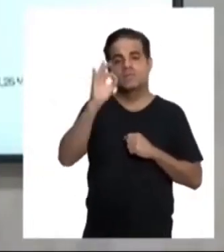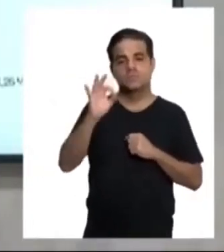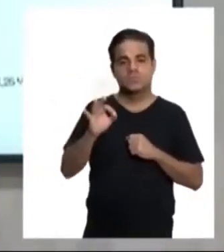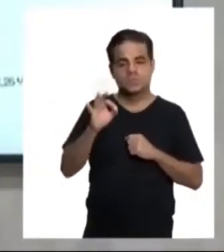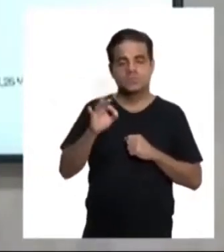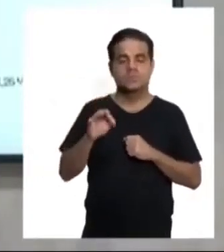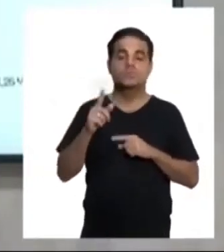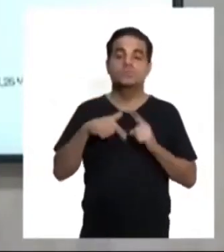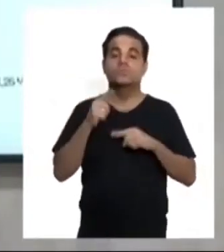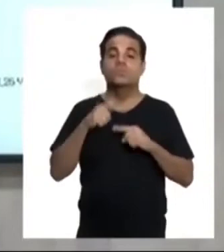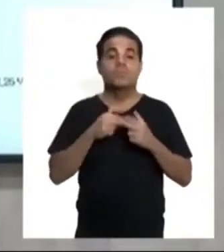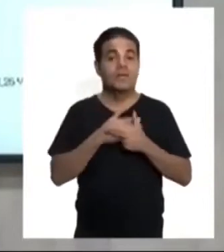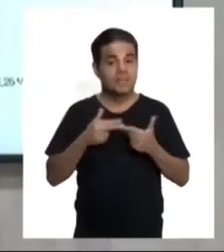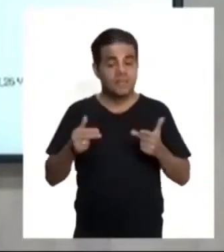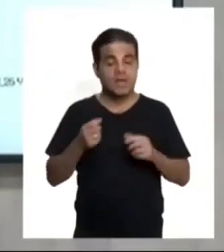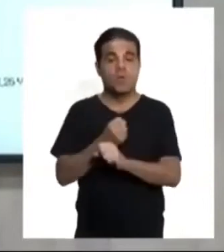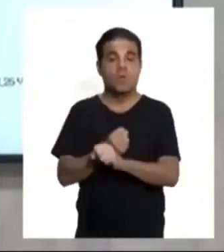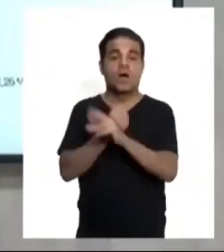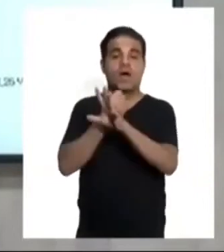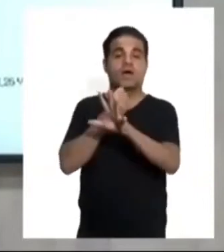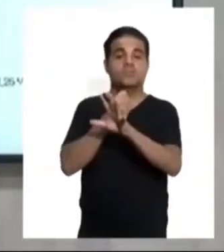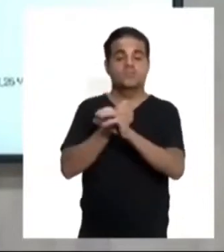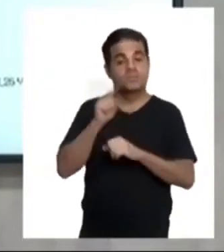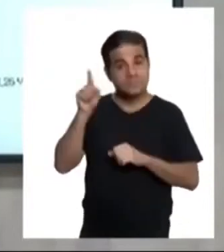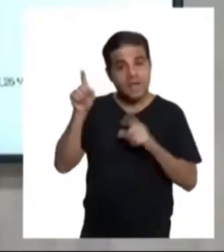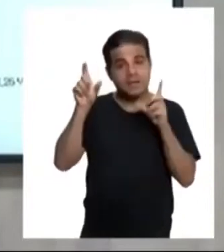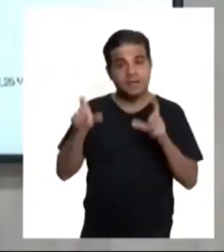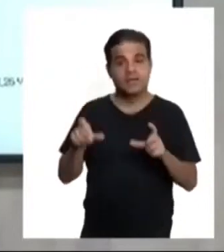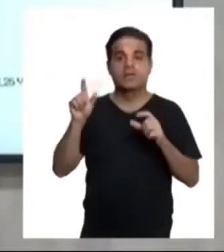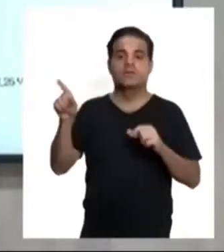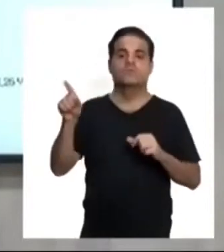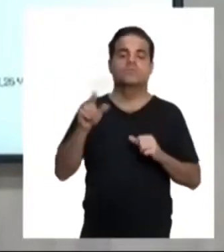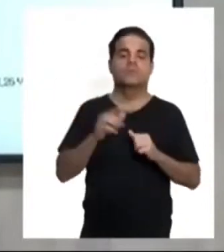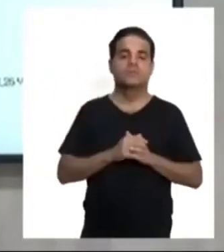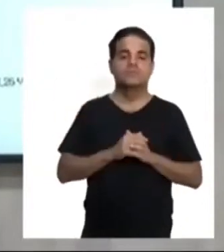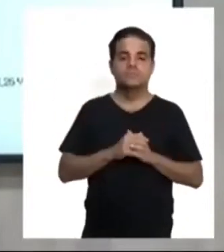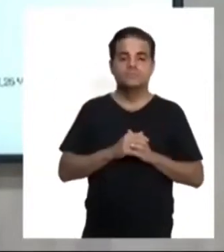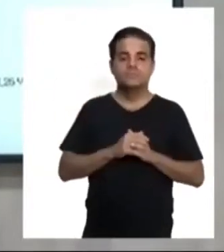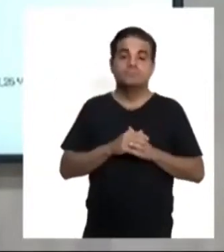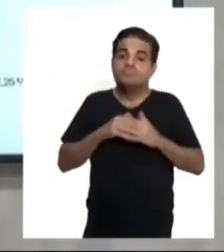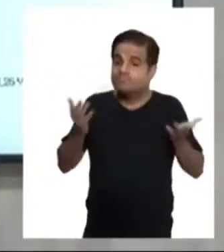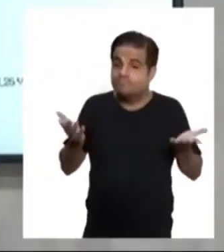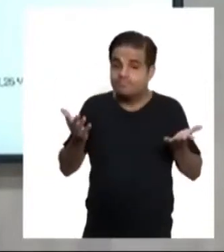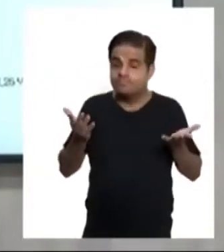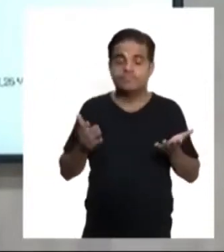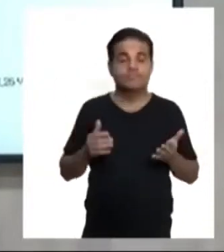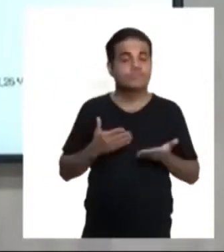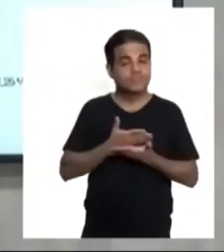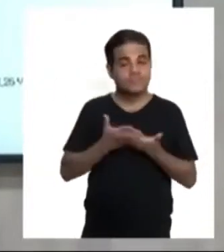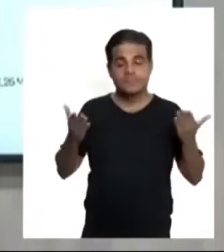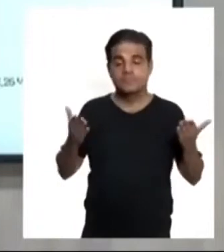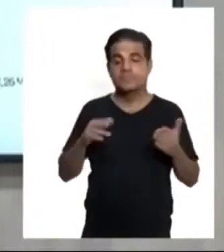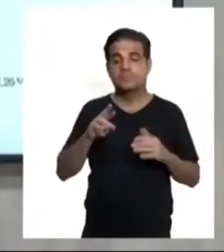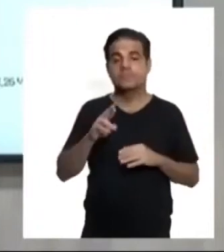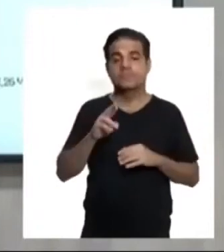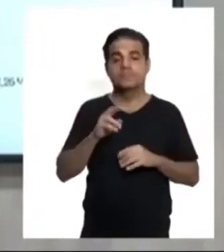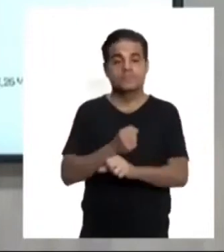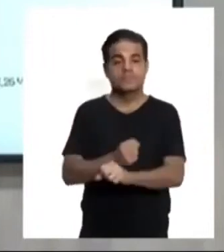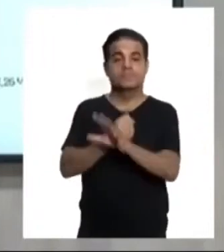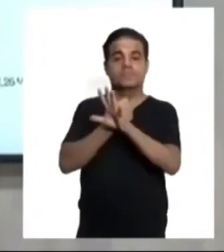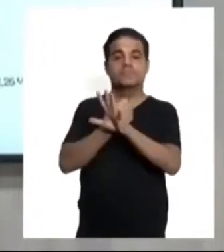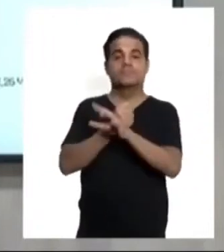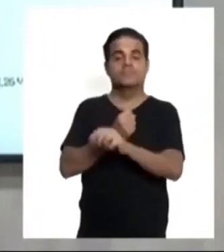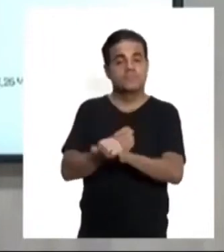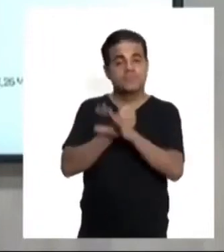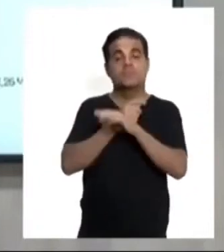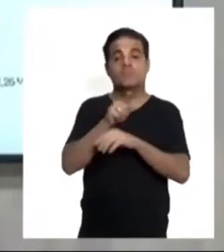6,3% do material radioativo naquele lugar. Ok? Então tá aí para vocês, radioatividade, para você conhecer